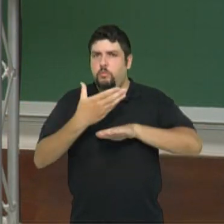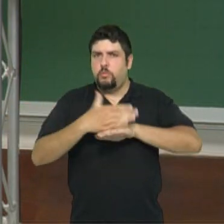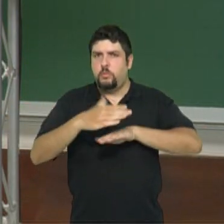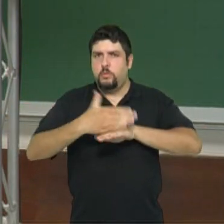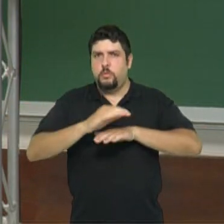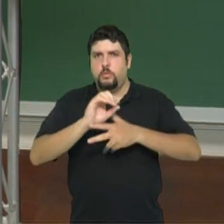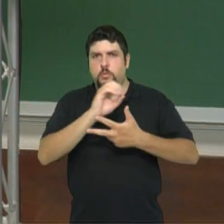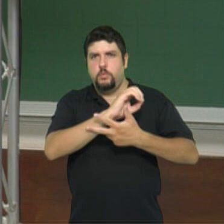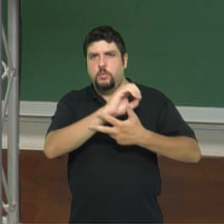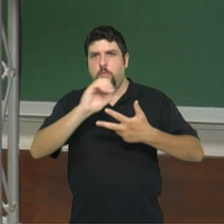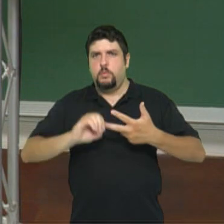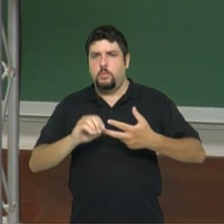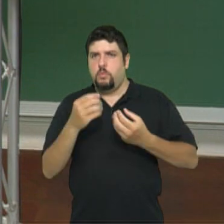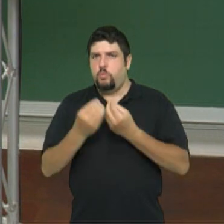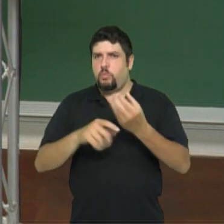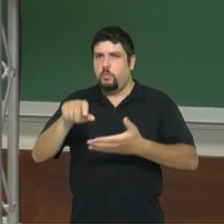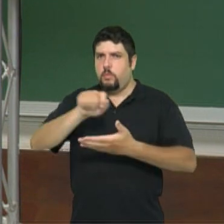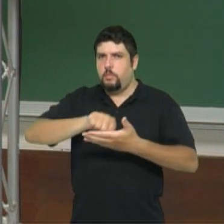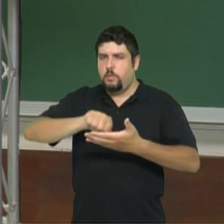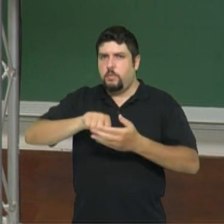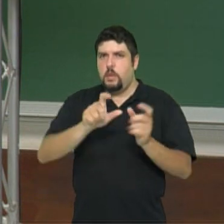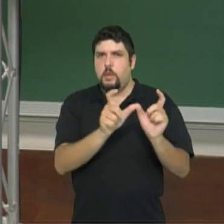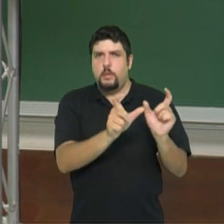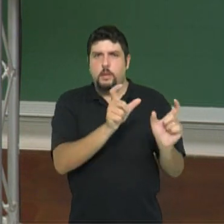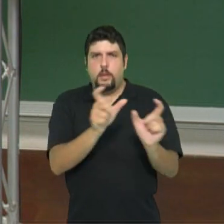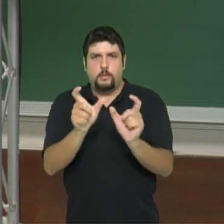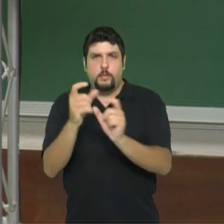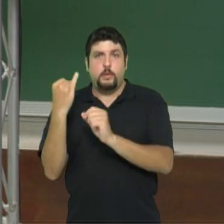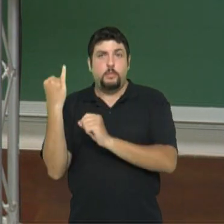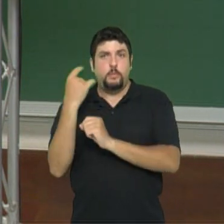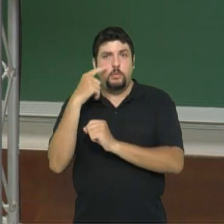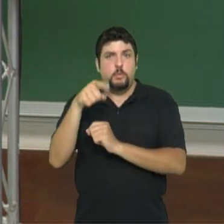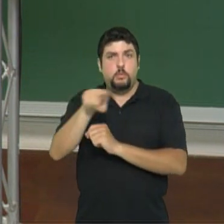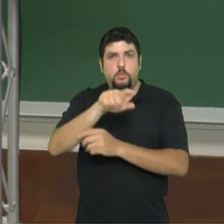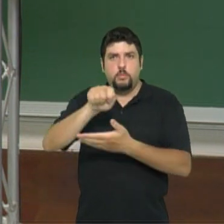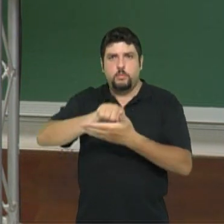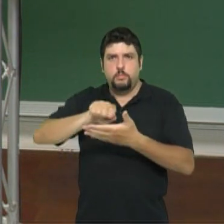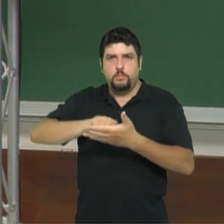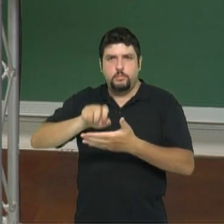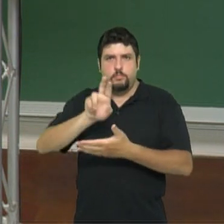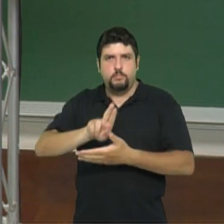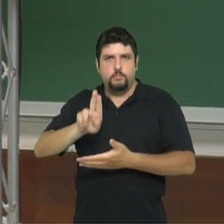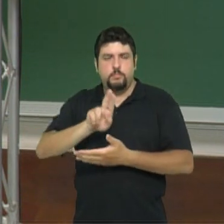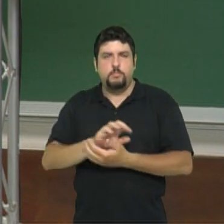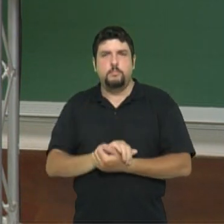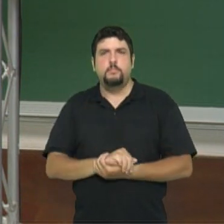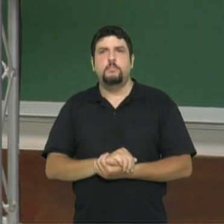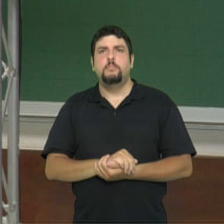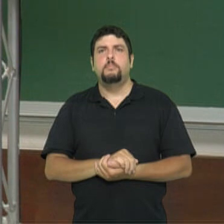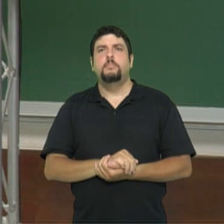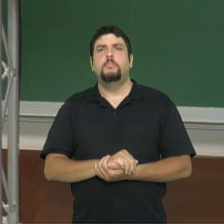prestar o Enem. Olha lá as palavras-chave que vocês podem usar dentro da sua redação.